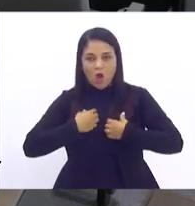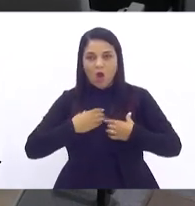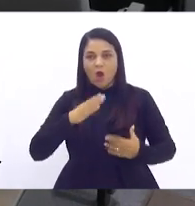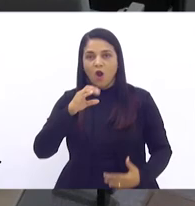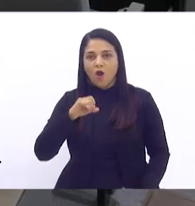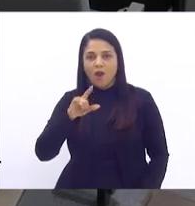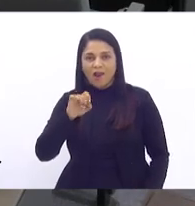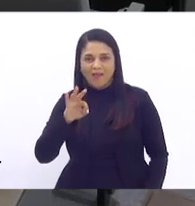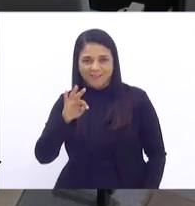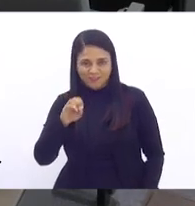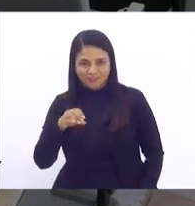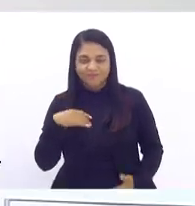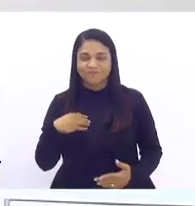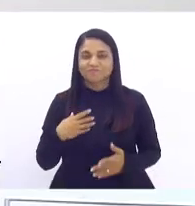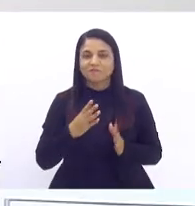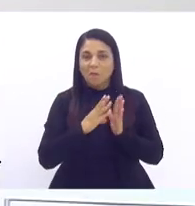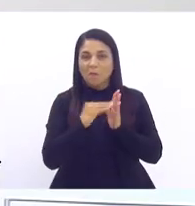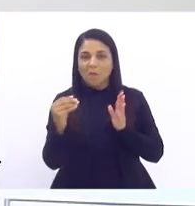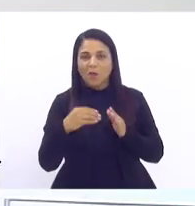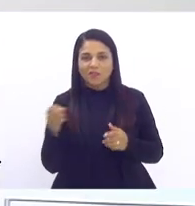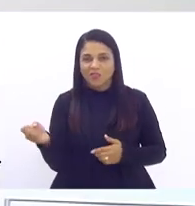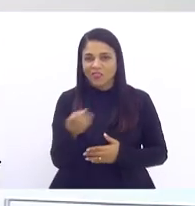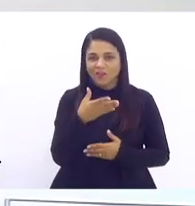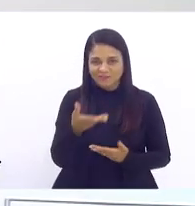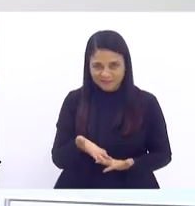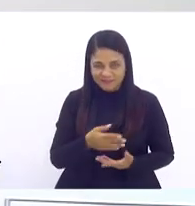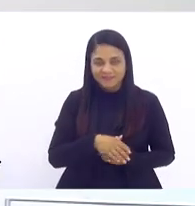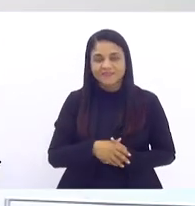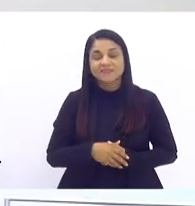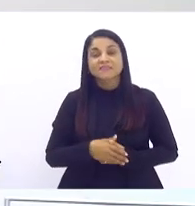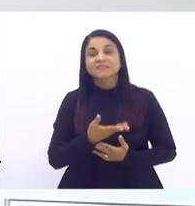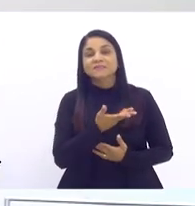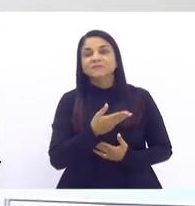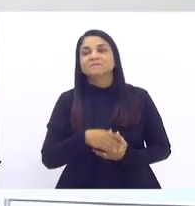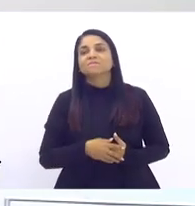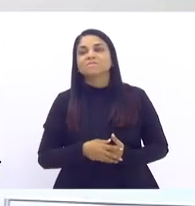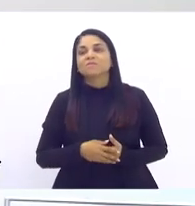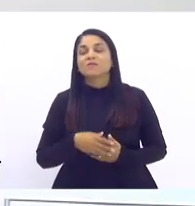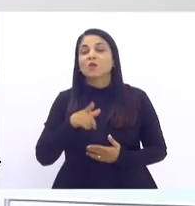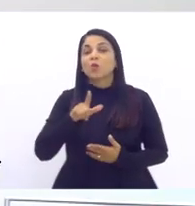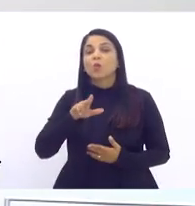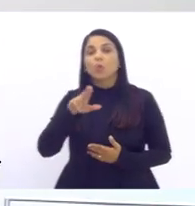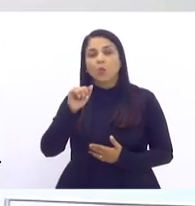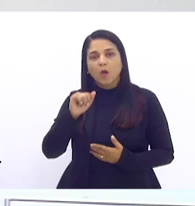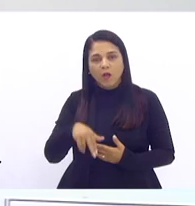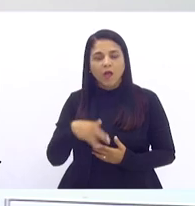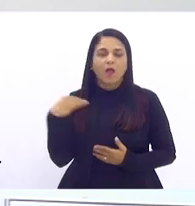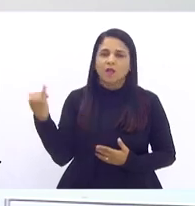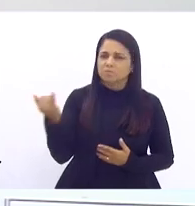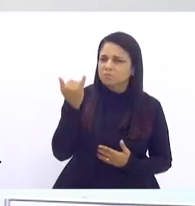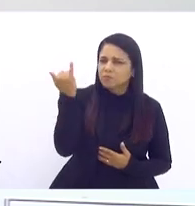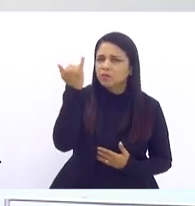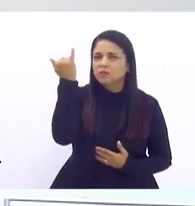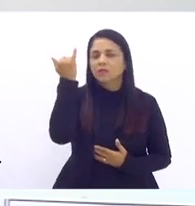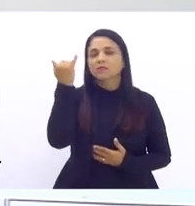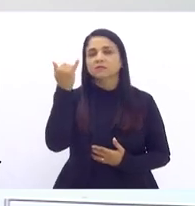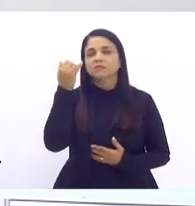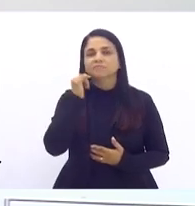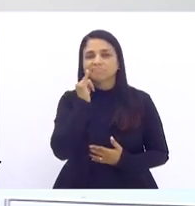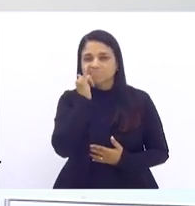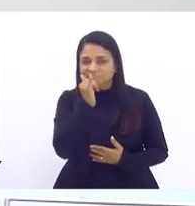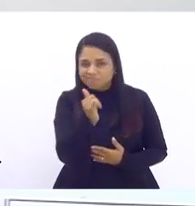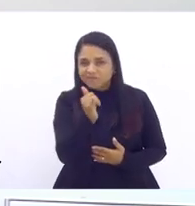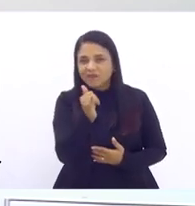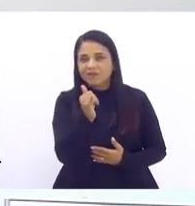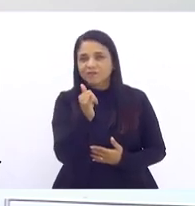Então ela só não moda então o Luan eu acho que é importante né e voltar a falar